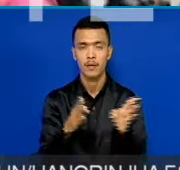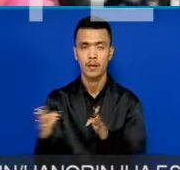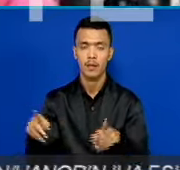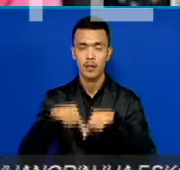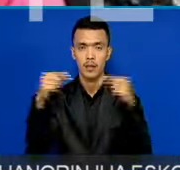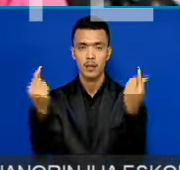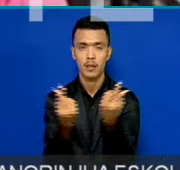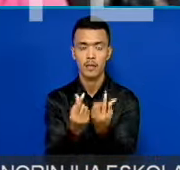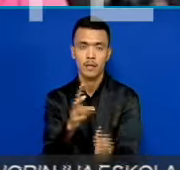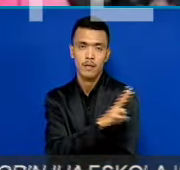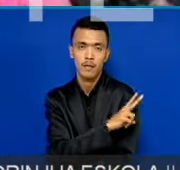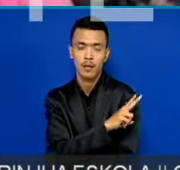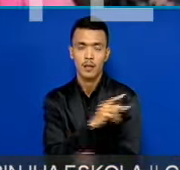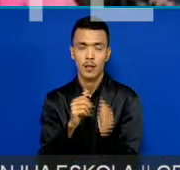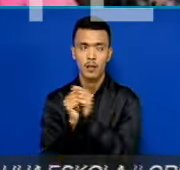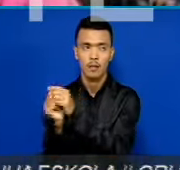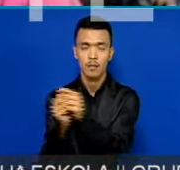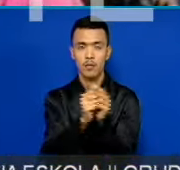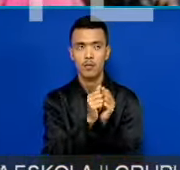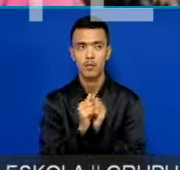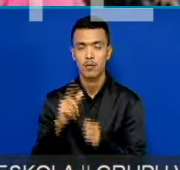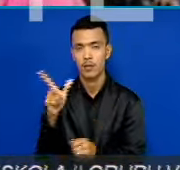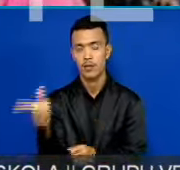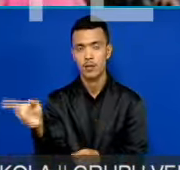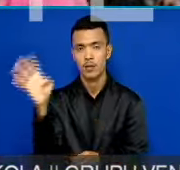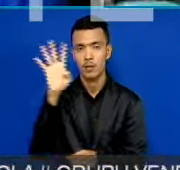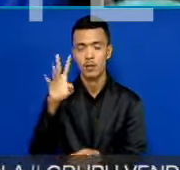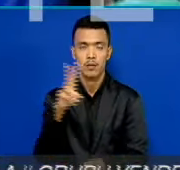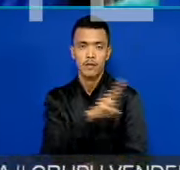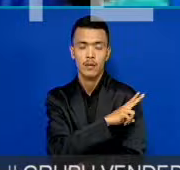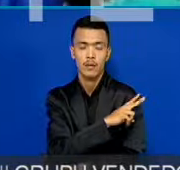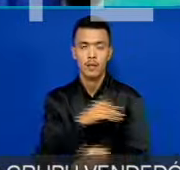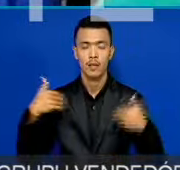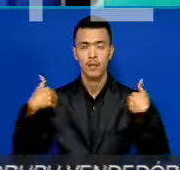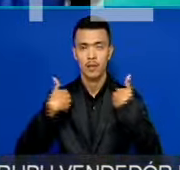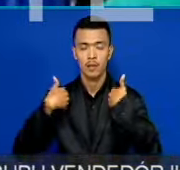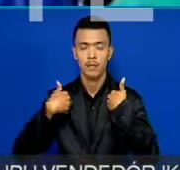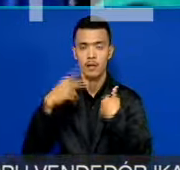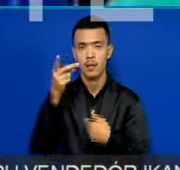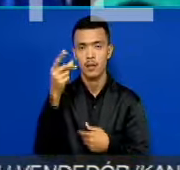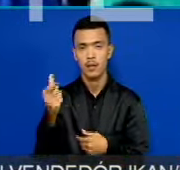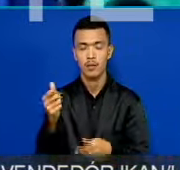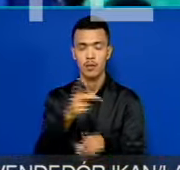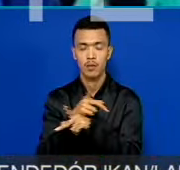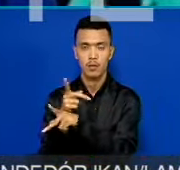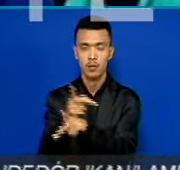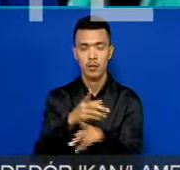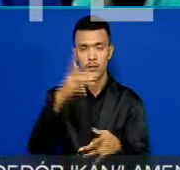equipa vacinador hamutu kurano loresinhat hodi halo vacinação ba animal asu atunune bele prevene virus